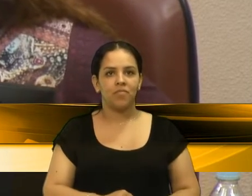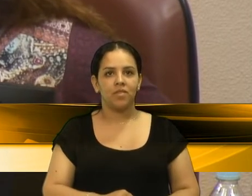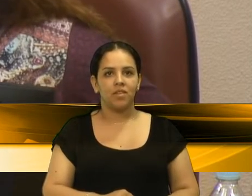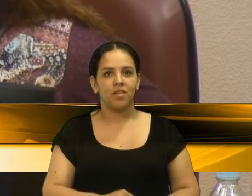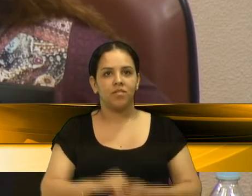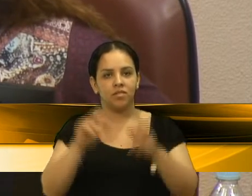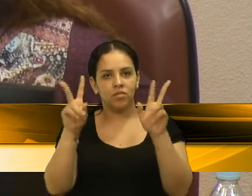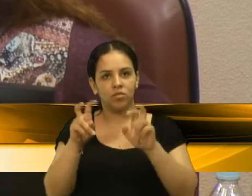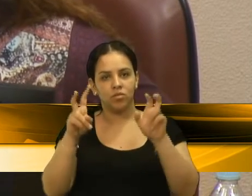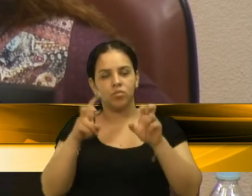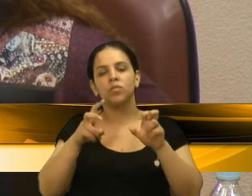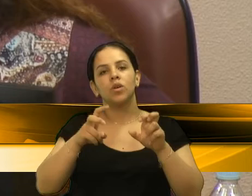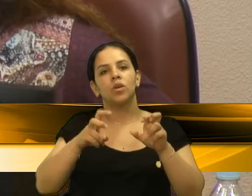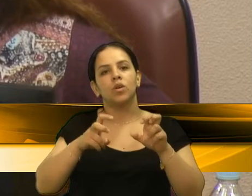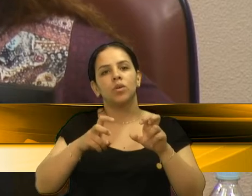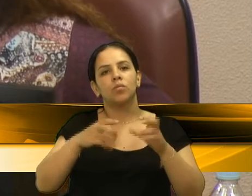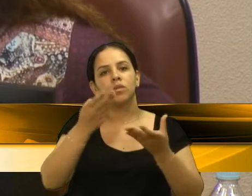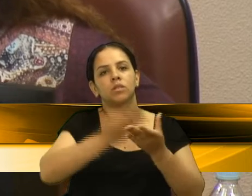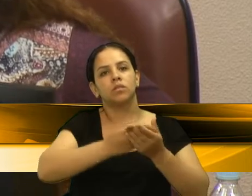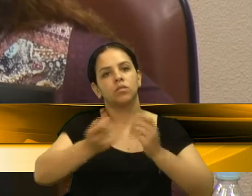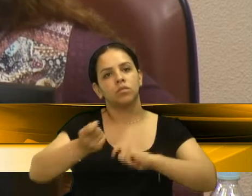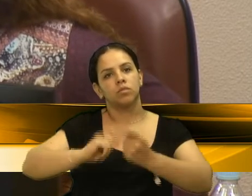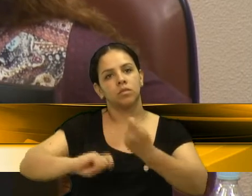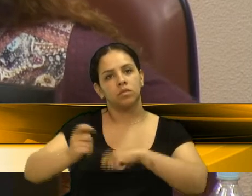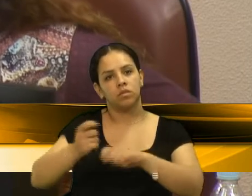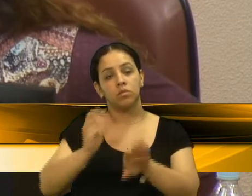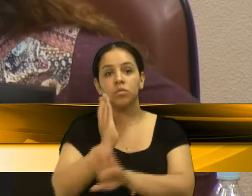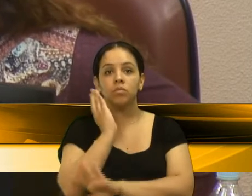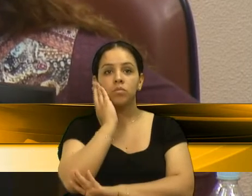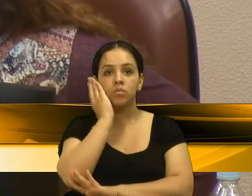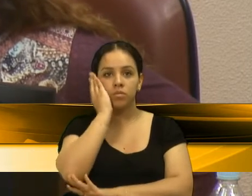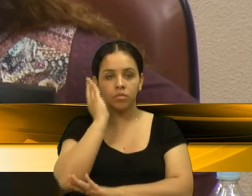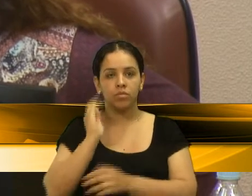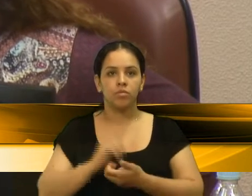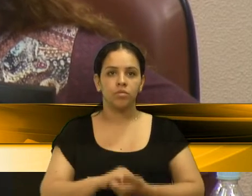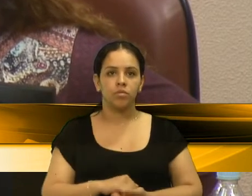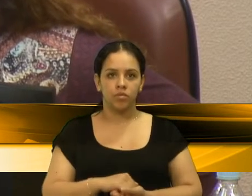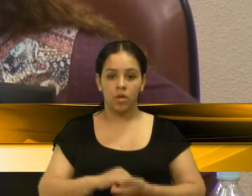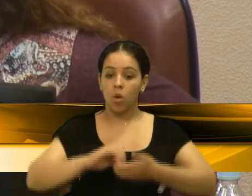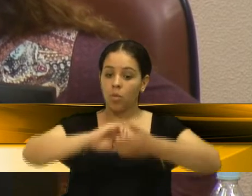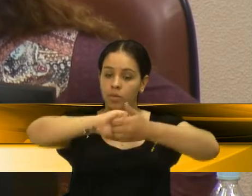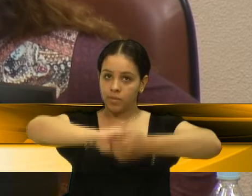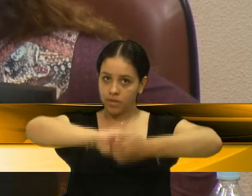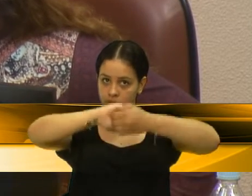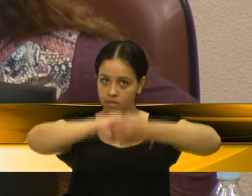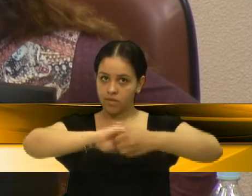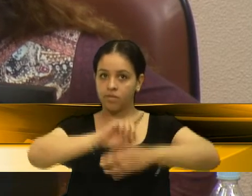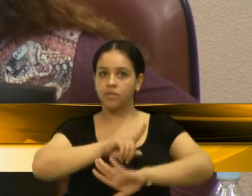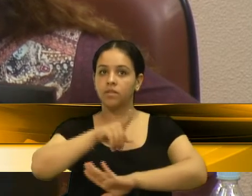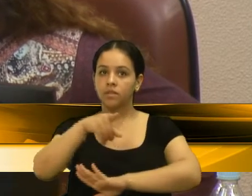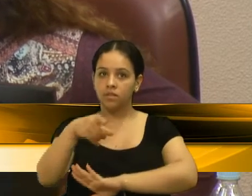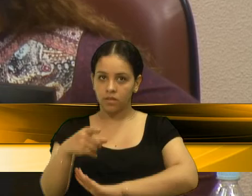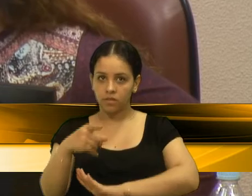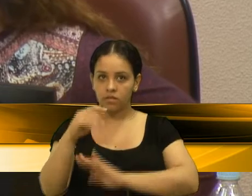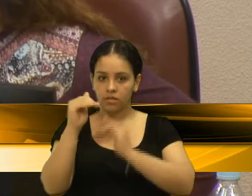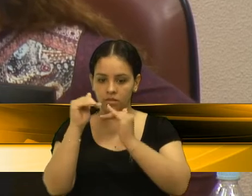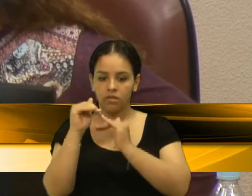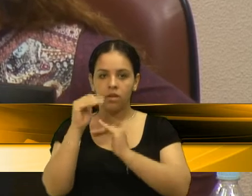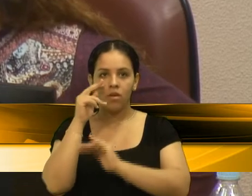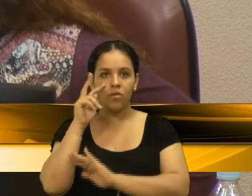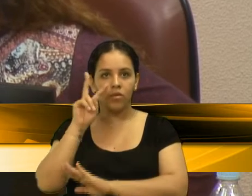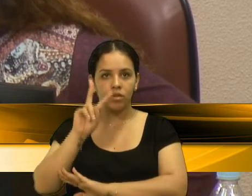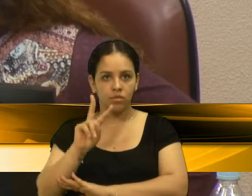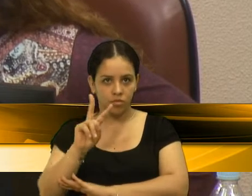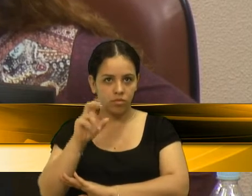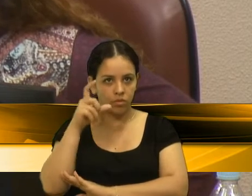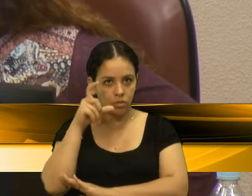processo administrativo. Ilustríssima Procuradora, ao cumprimentar cordialmente Vossa Senhoria em atenção ao ofício em